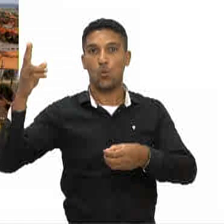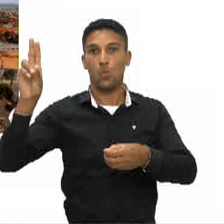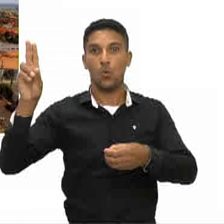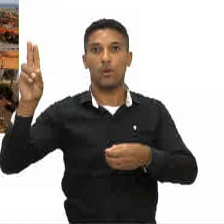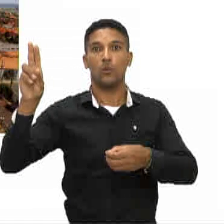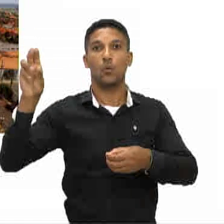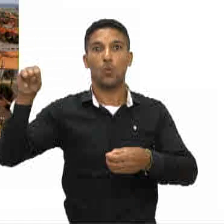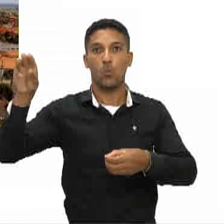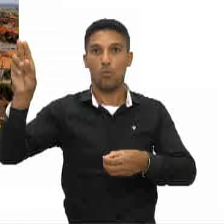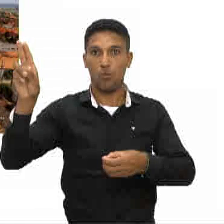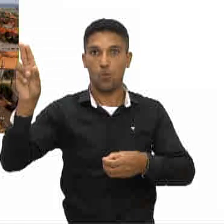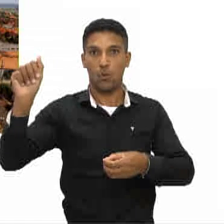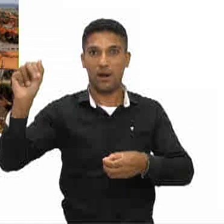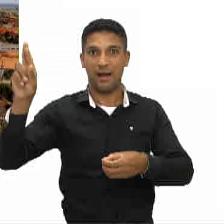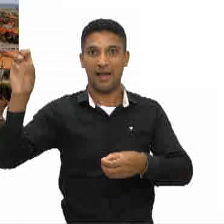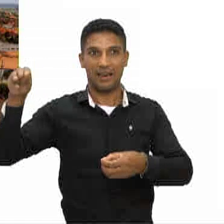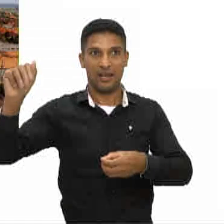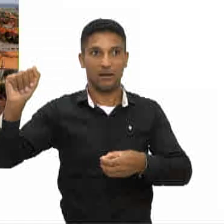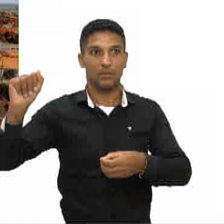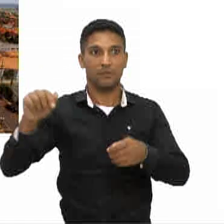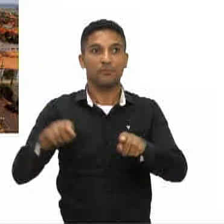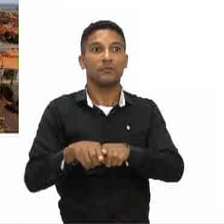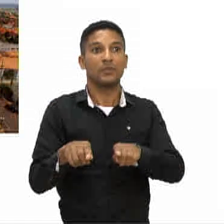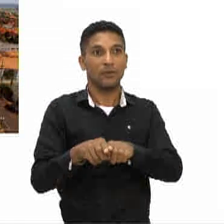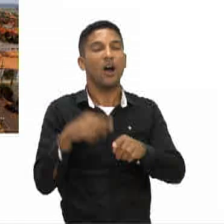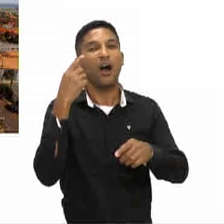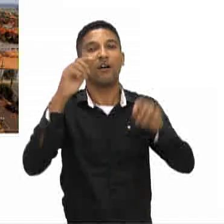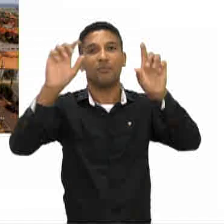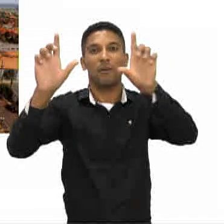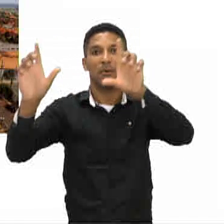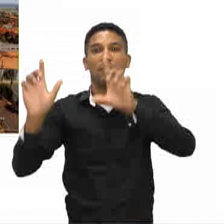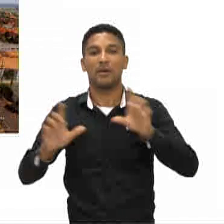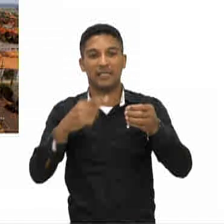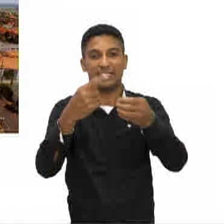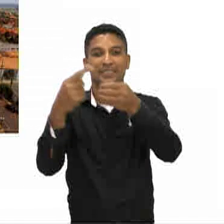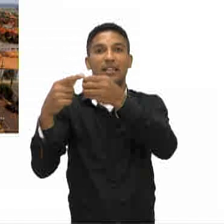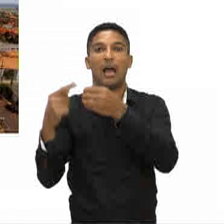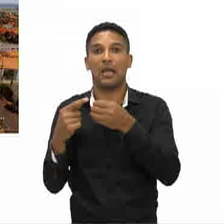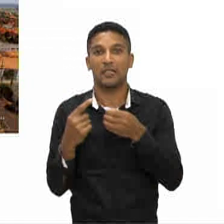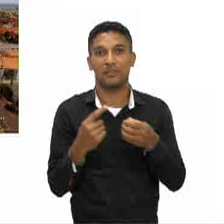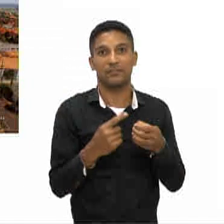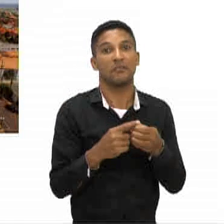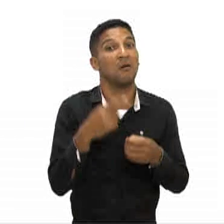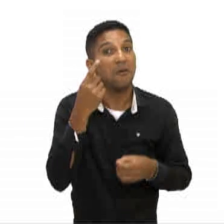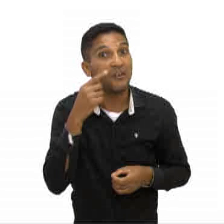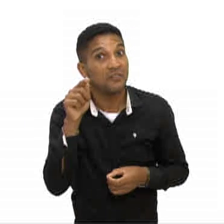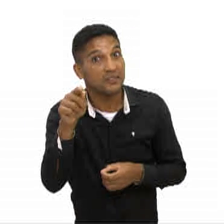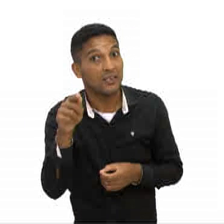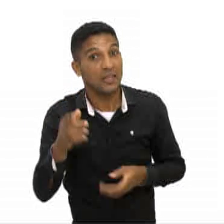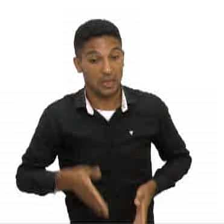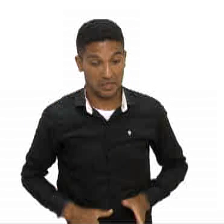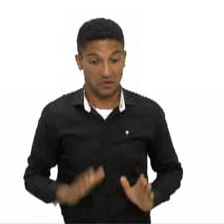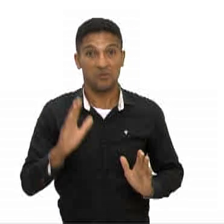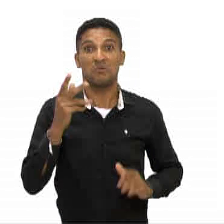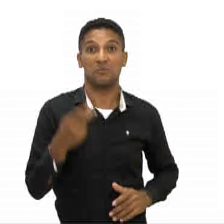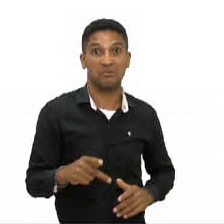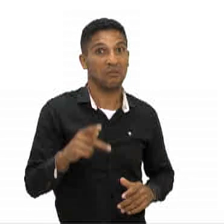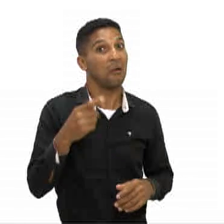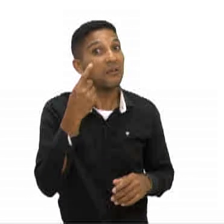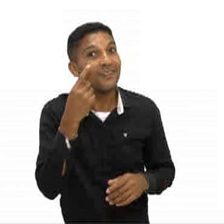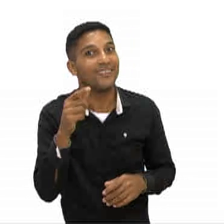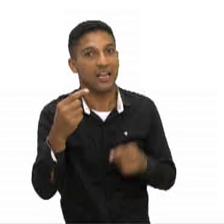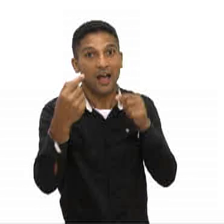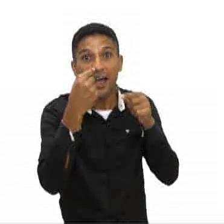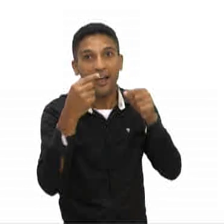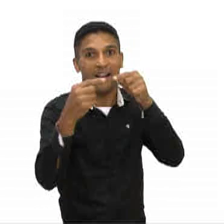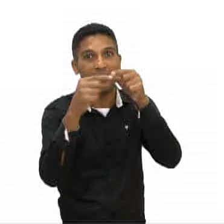estão identificando as suas cidades do seu entorno, né, da onde mora. Outras cidades